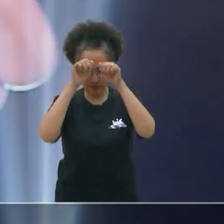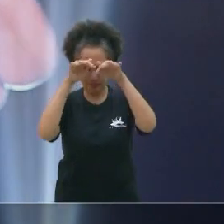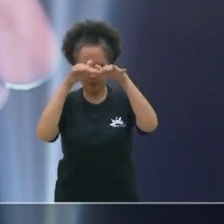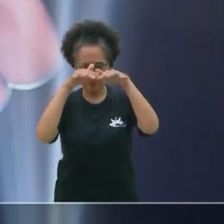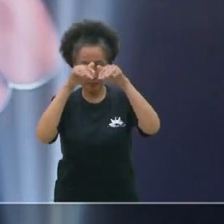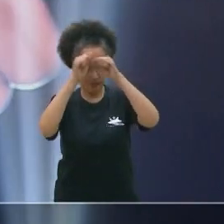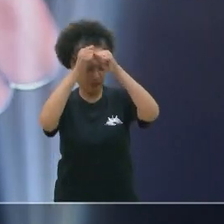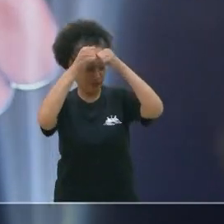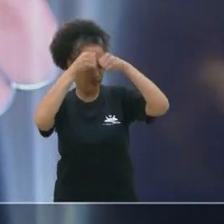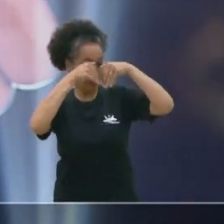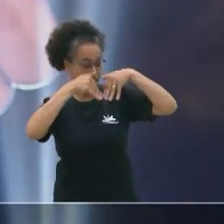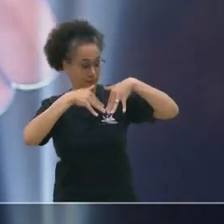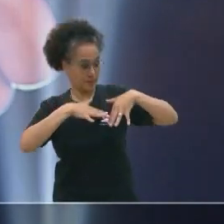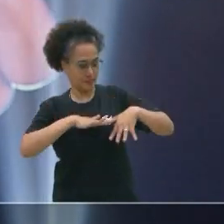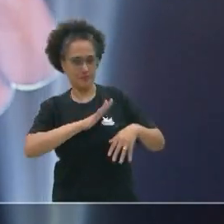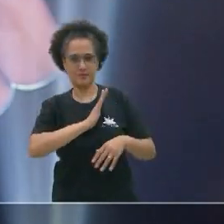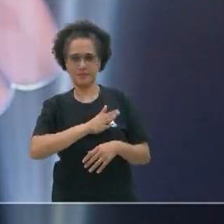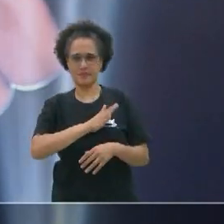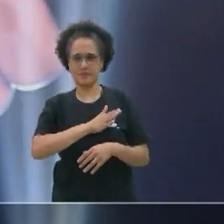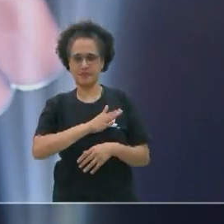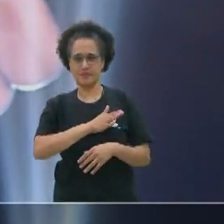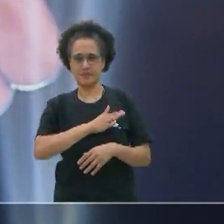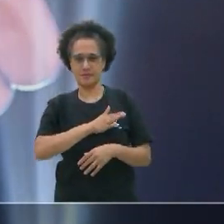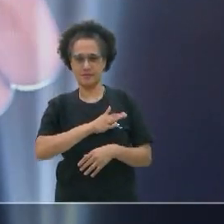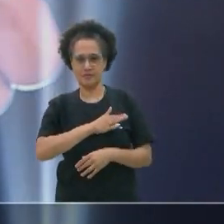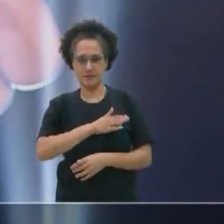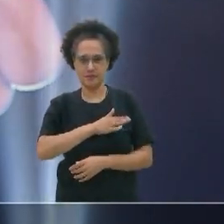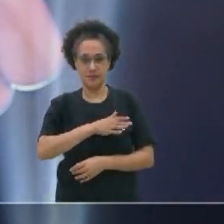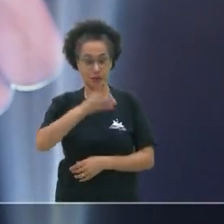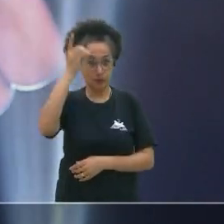nossos corações o dom da ciência. Amém?